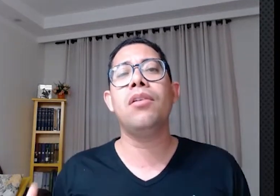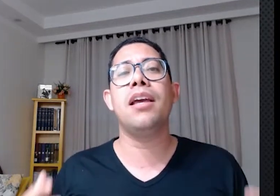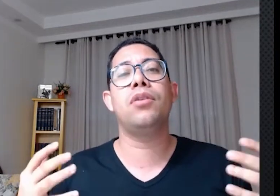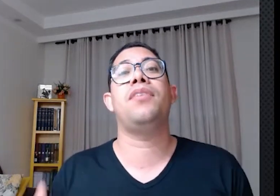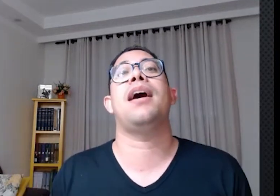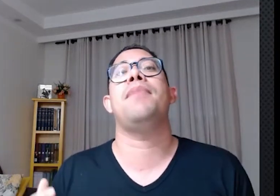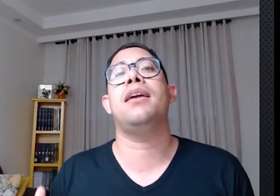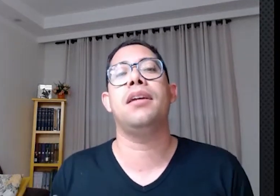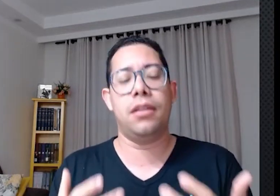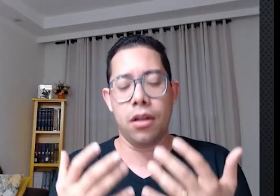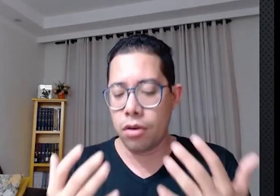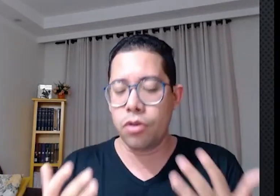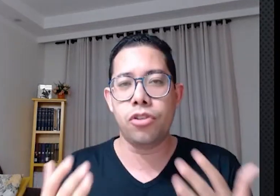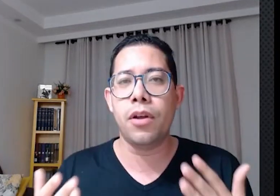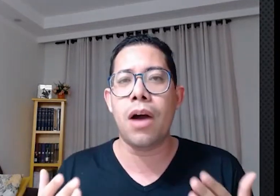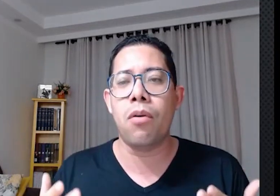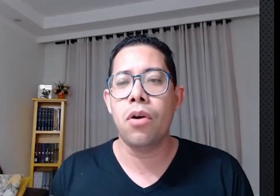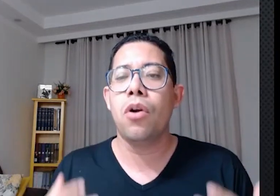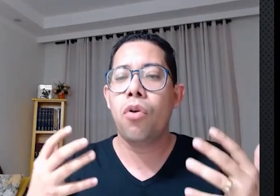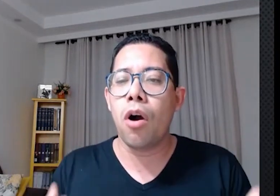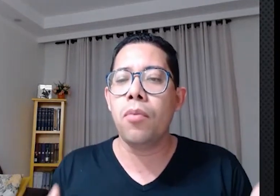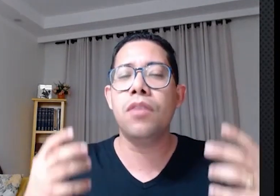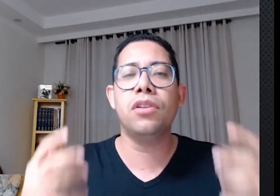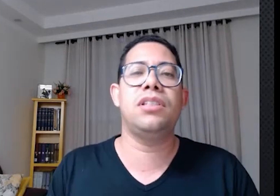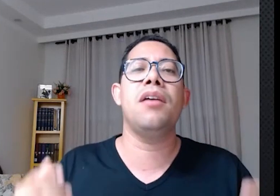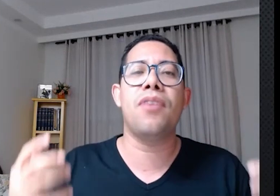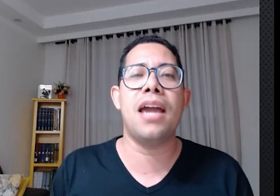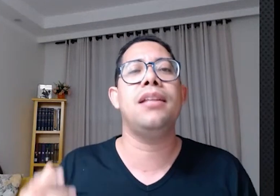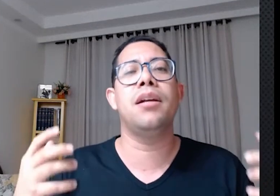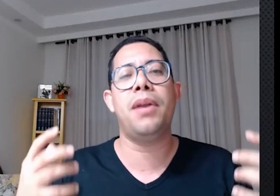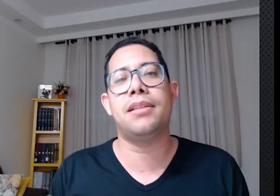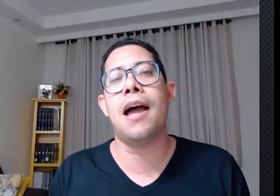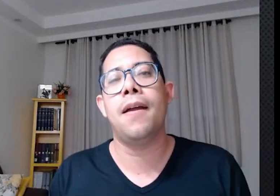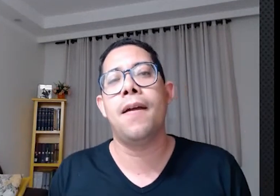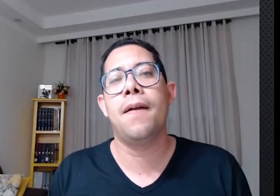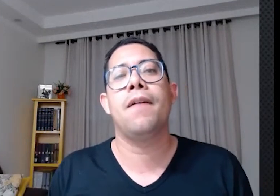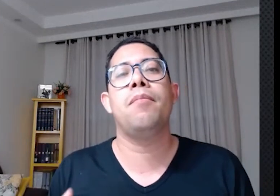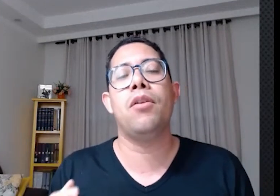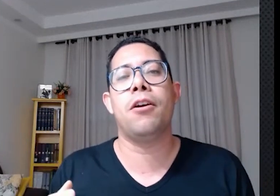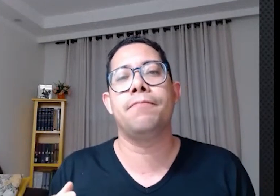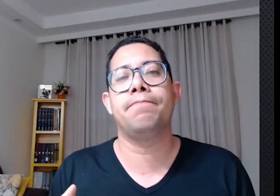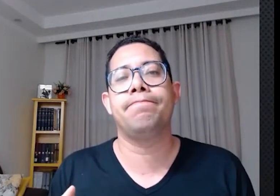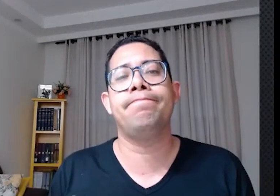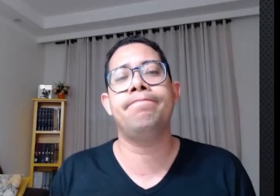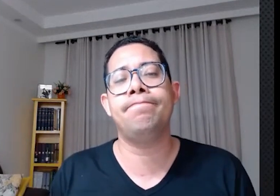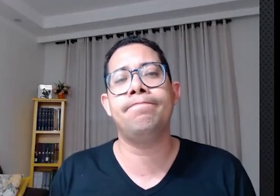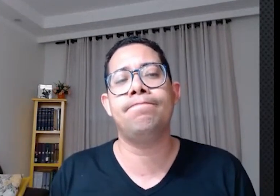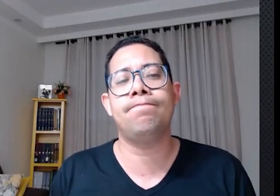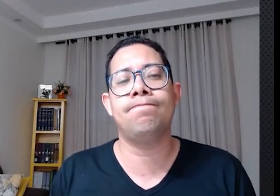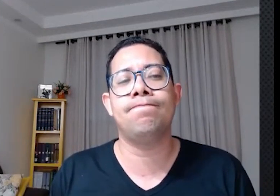você não lê a sua ferramenta, não lê o seu manual, como que você vai interpretar melhor?